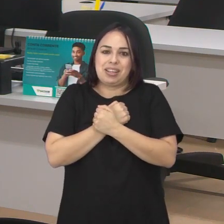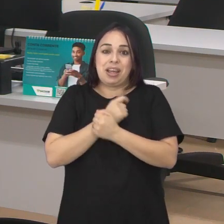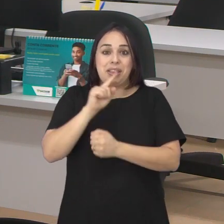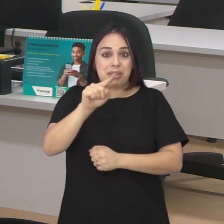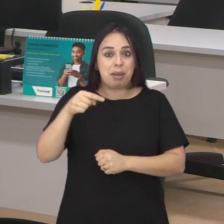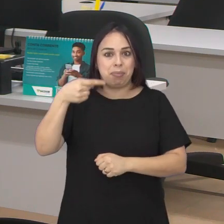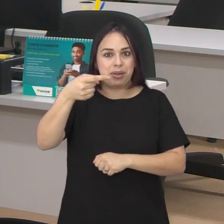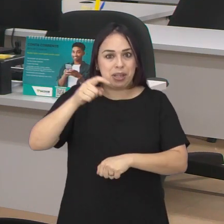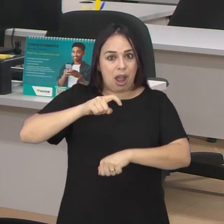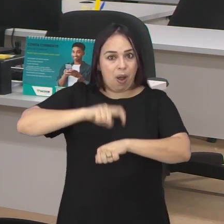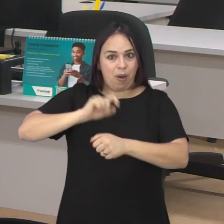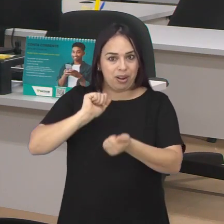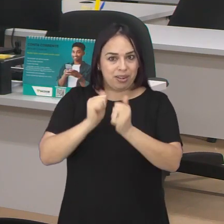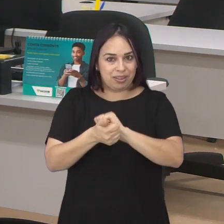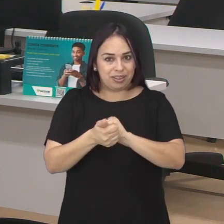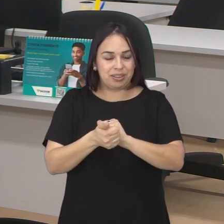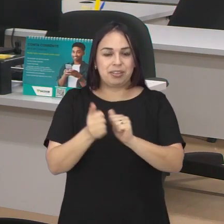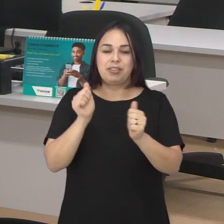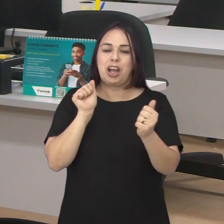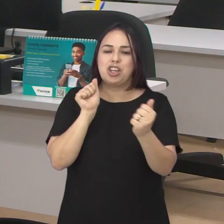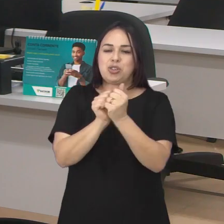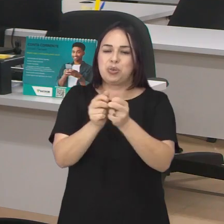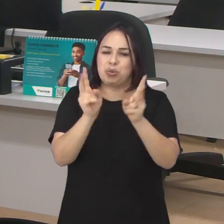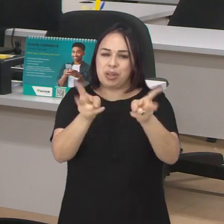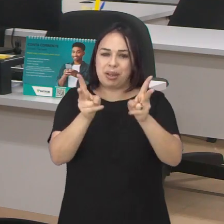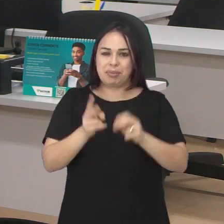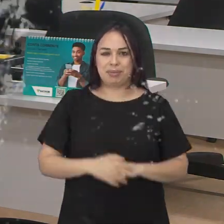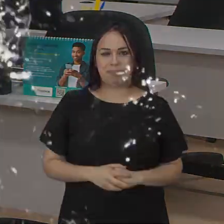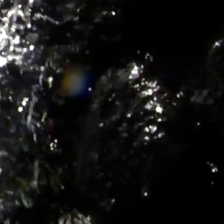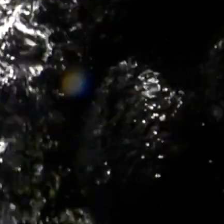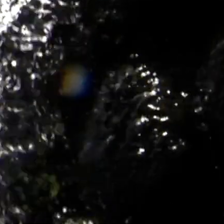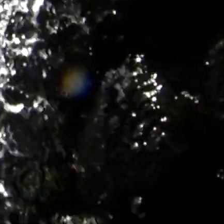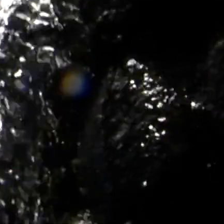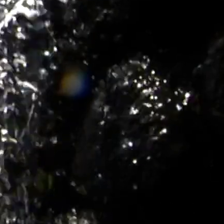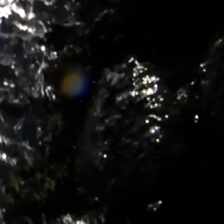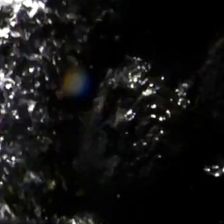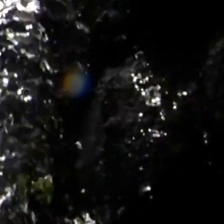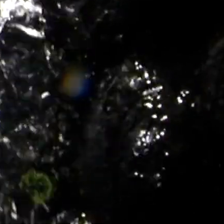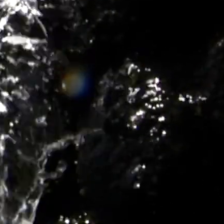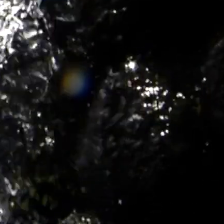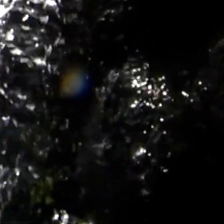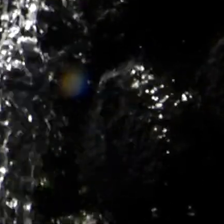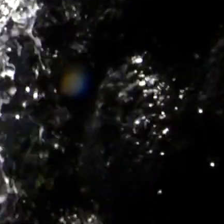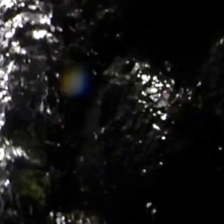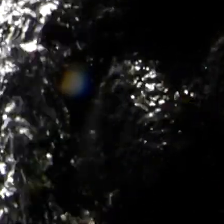Daqui a pouquinho tem o Hora do Esporte, então fica com a gente, até mais.